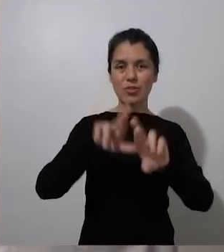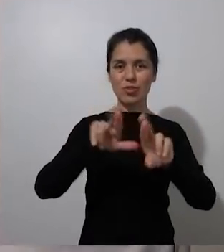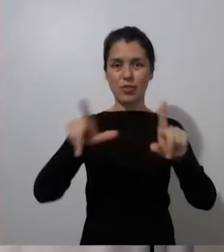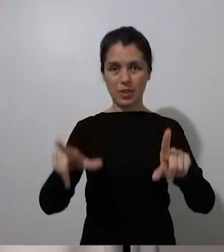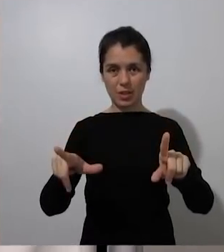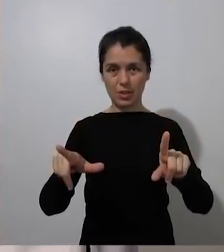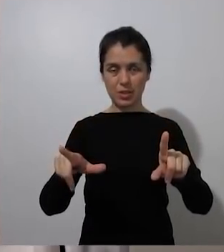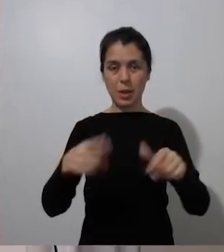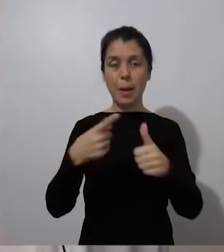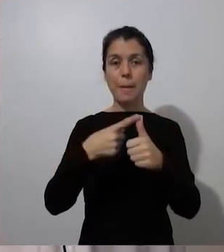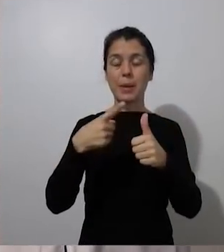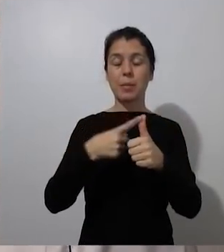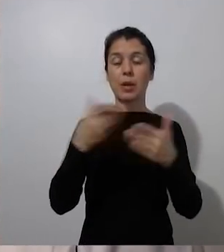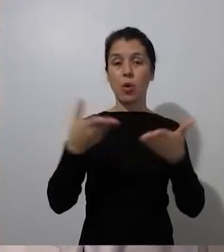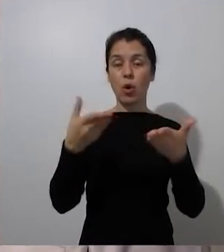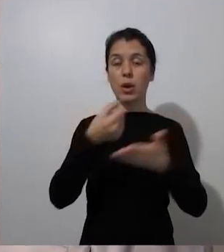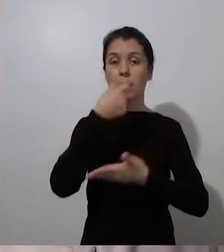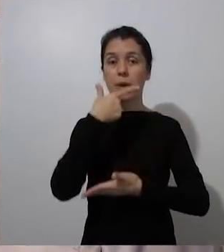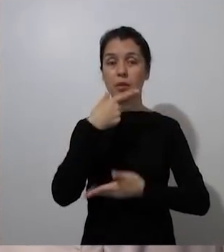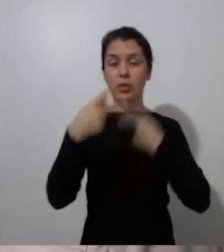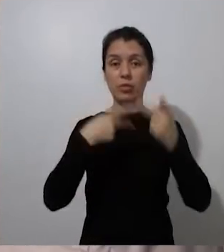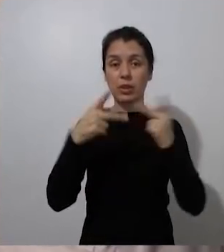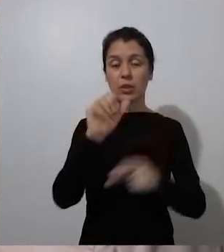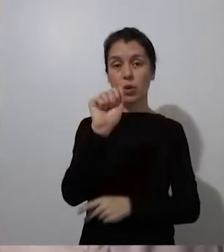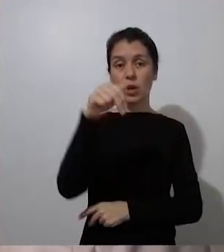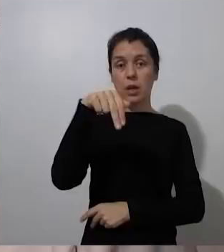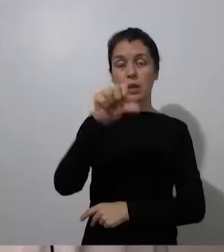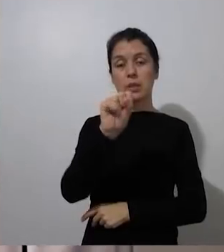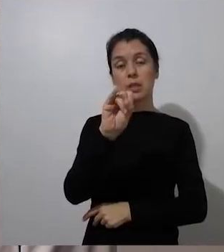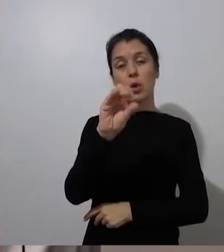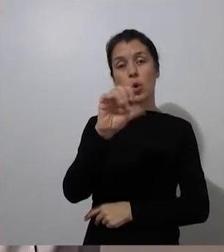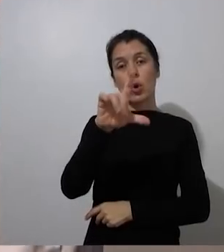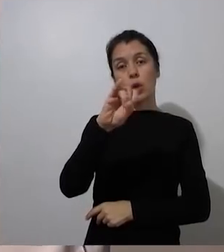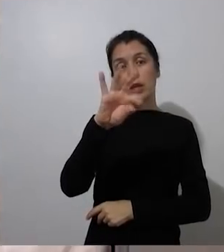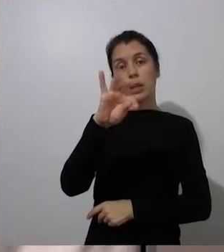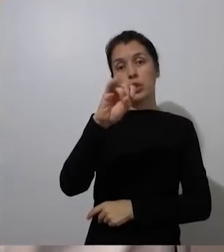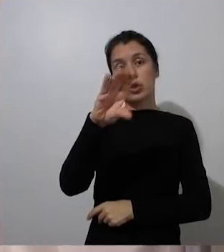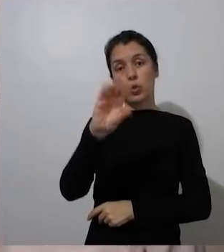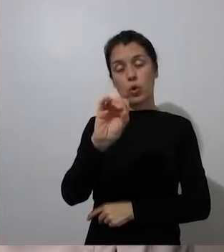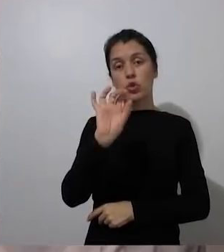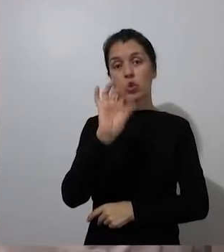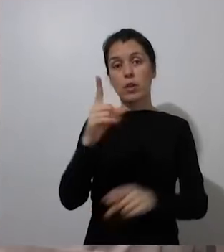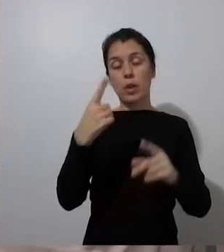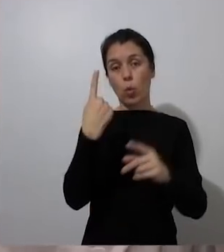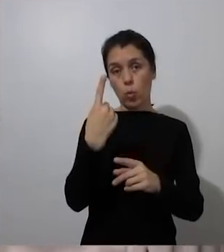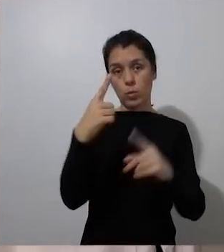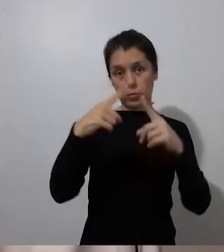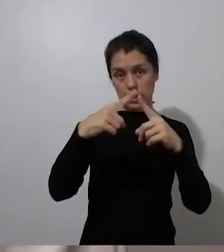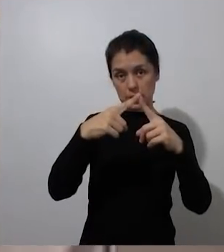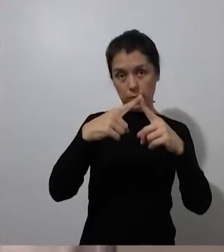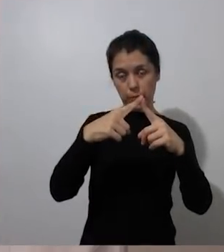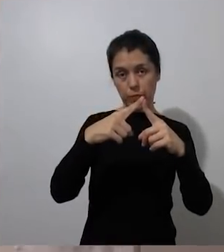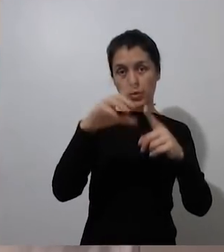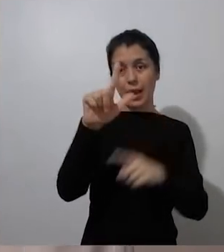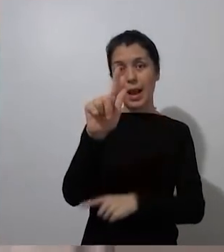contraindicações. Mas vamos falar do primeiro remédio que nós estamos comentando, que são os ansiolíticos. Todo ansiolítico só tem uma ligação no receptor